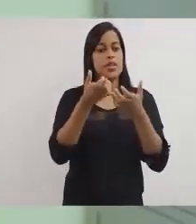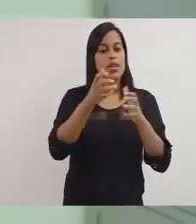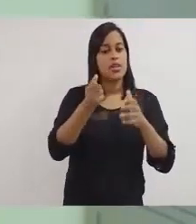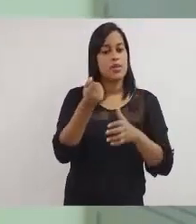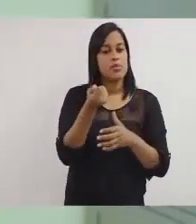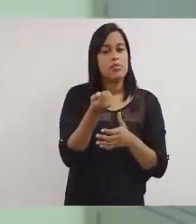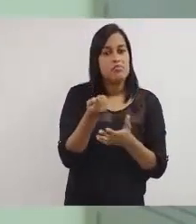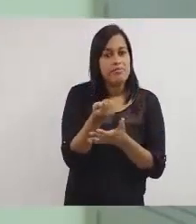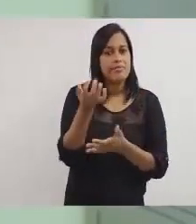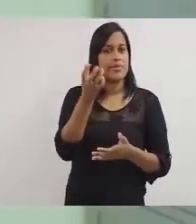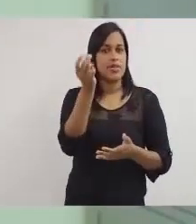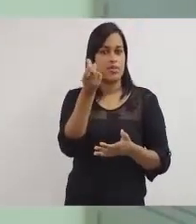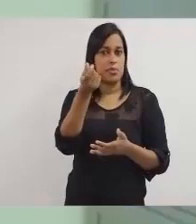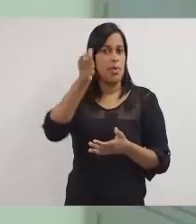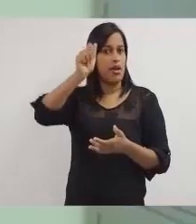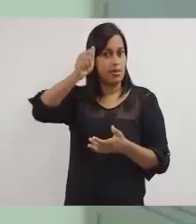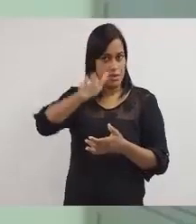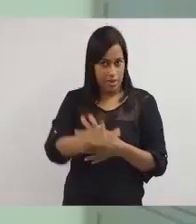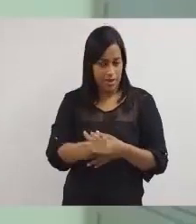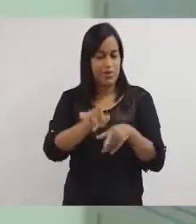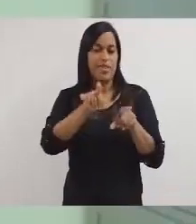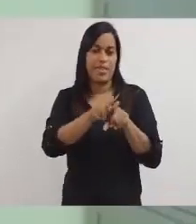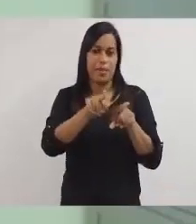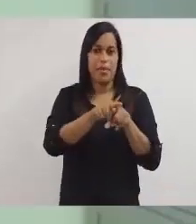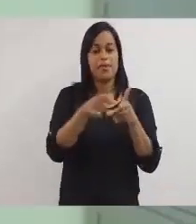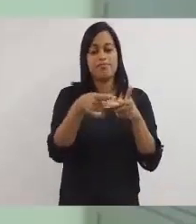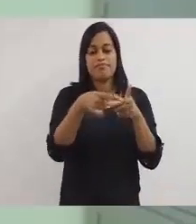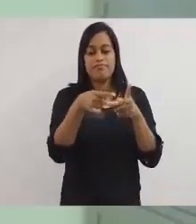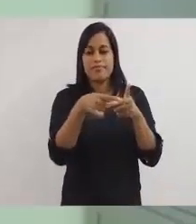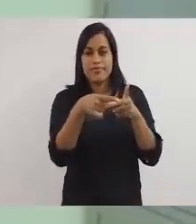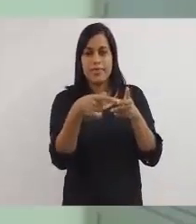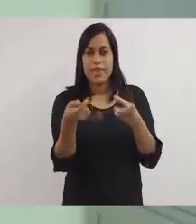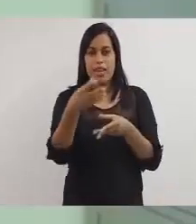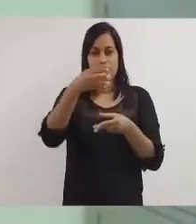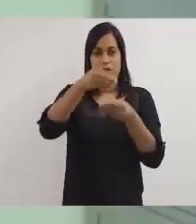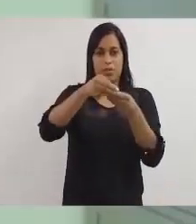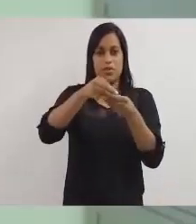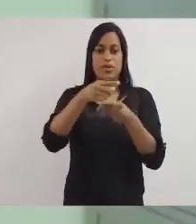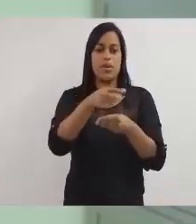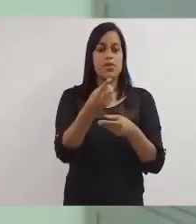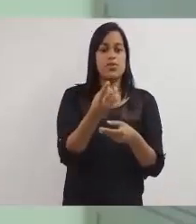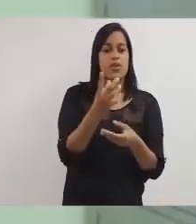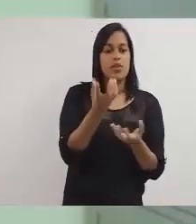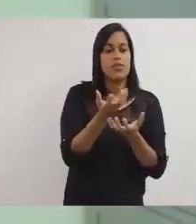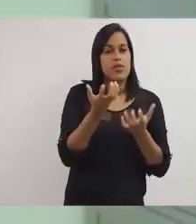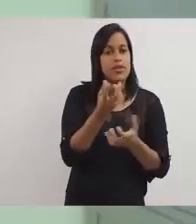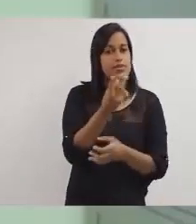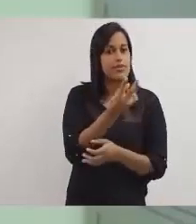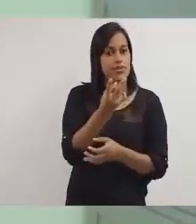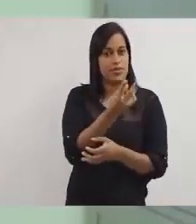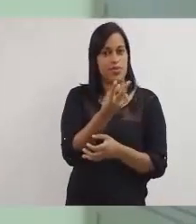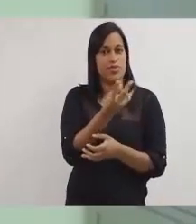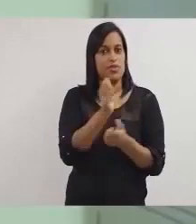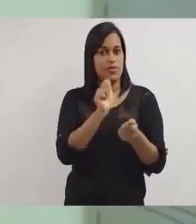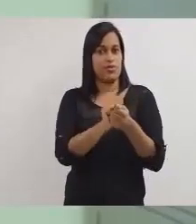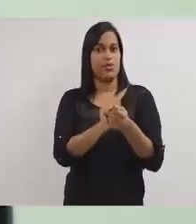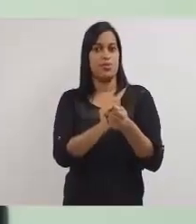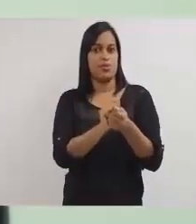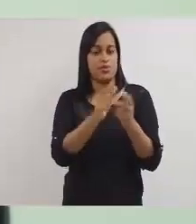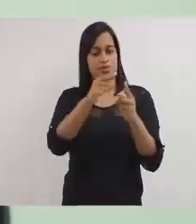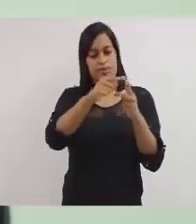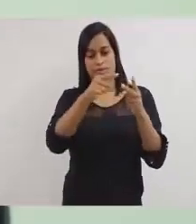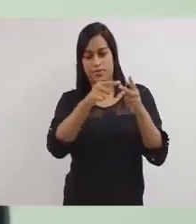barato. Bens complementares, eu vou consumir sempre esses dois bens